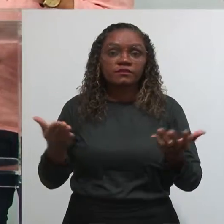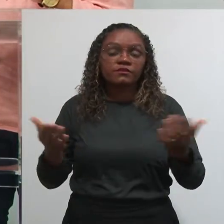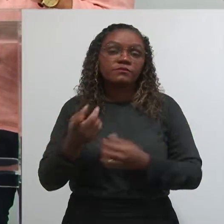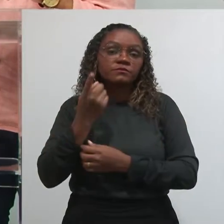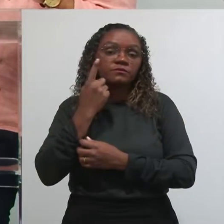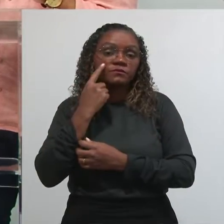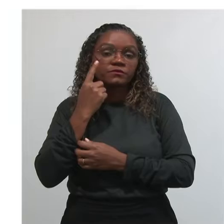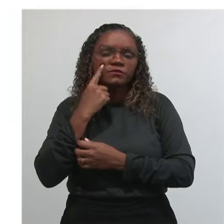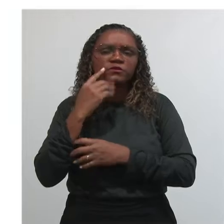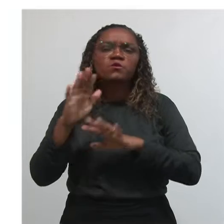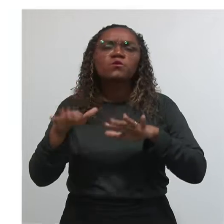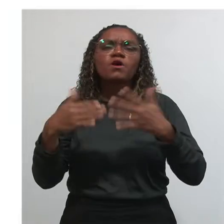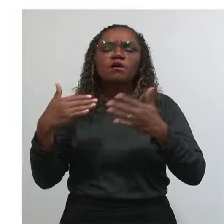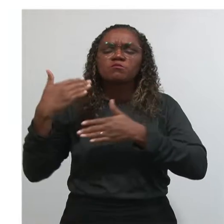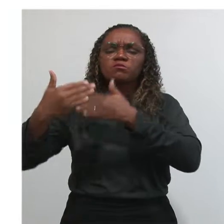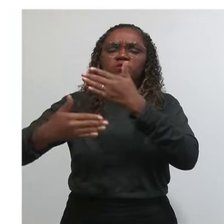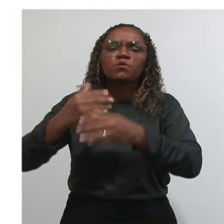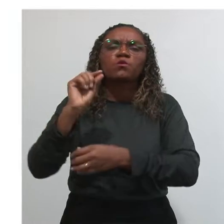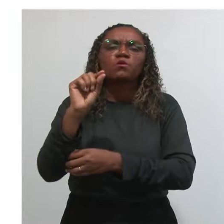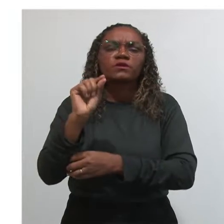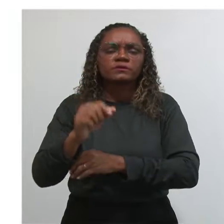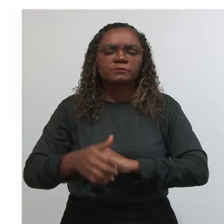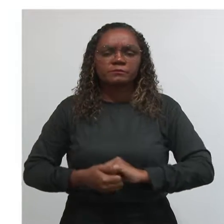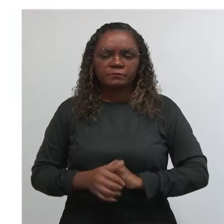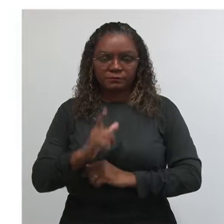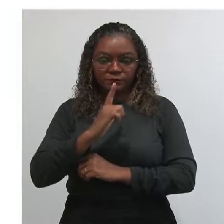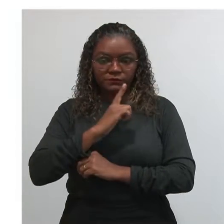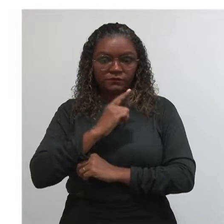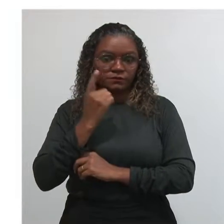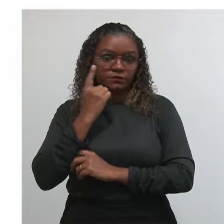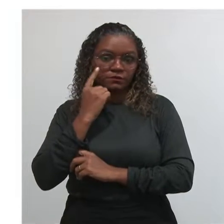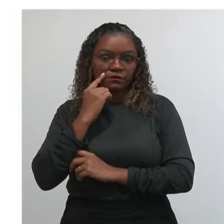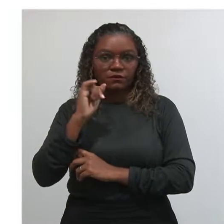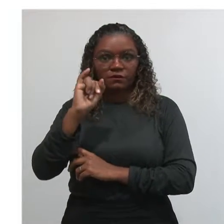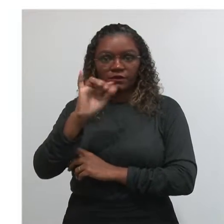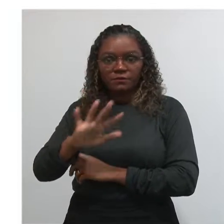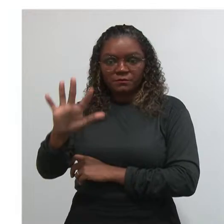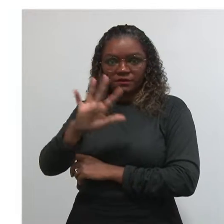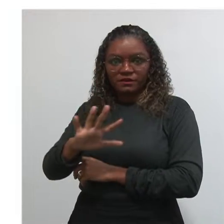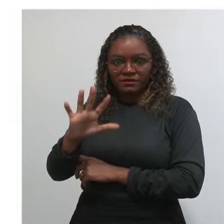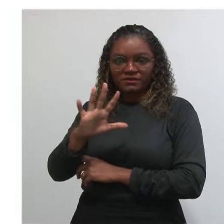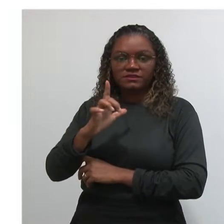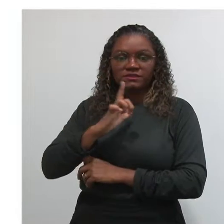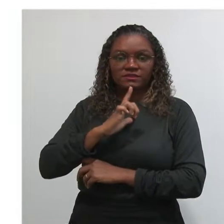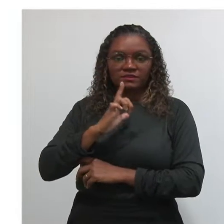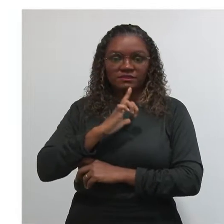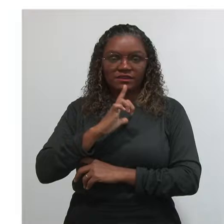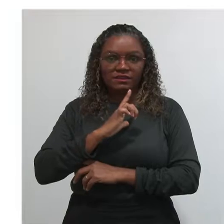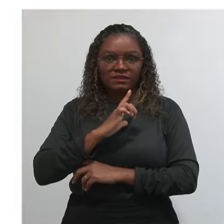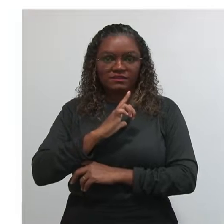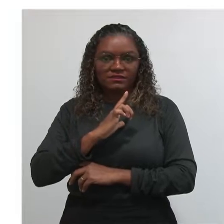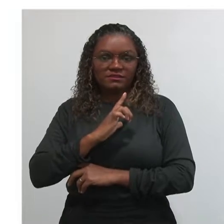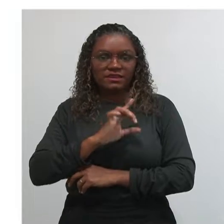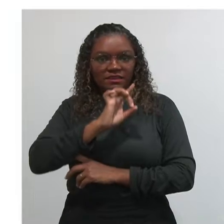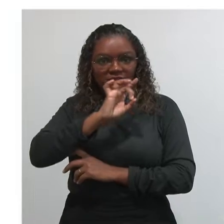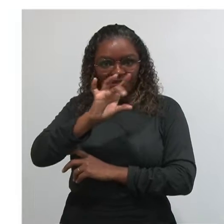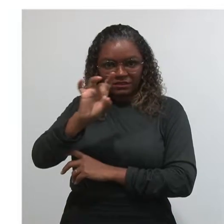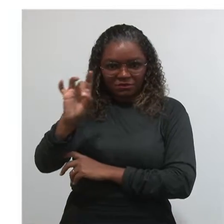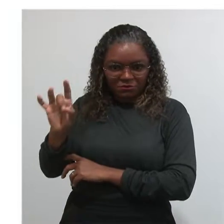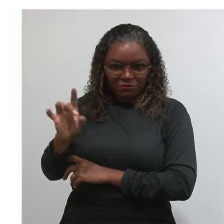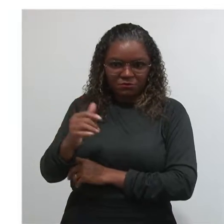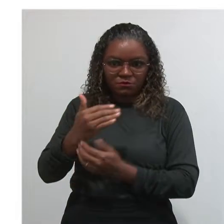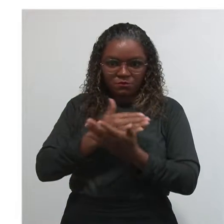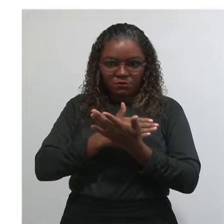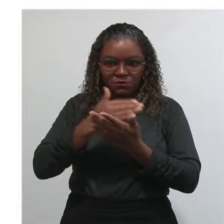que é esse ciclo, tá? Nós temos aqui na figura a definição dos estágios do ciclo, tá? Começando